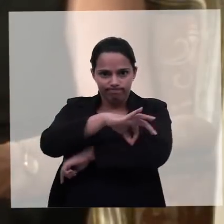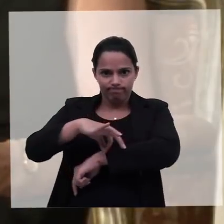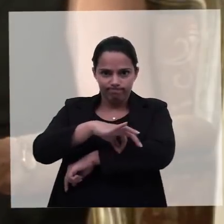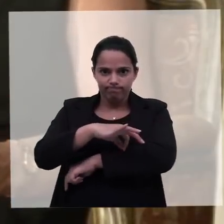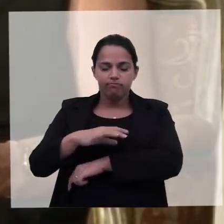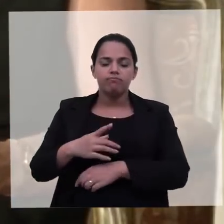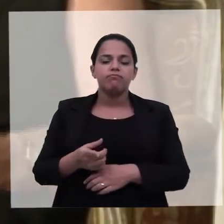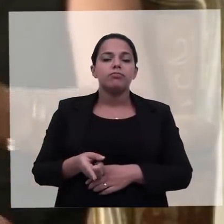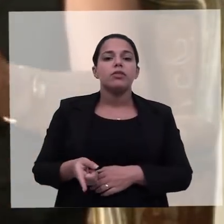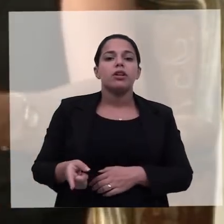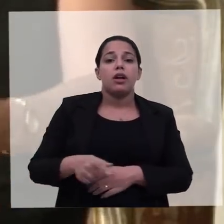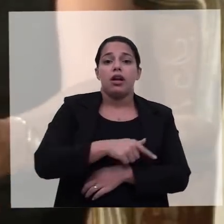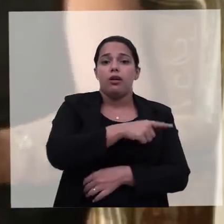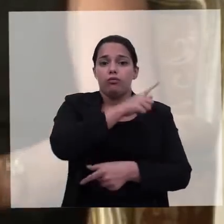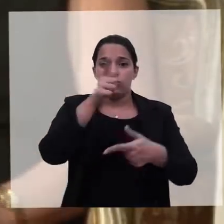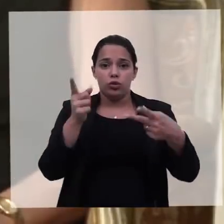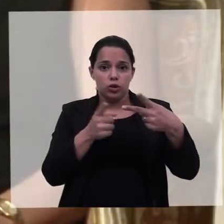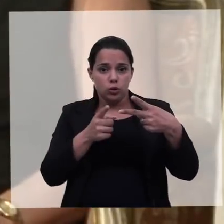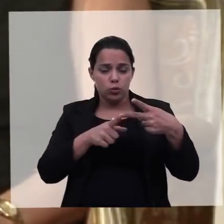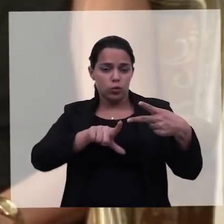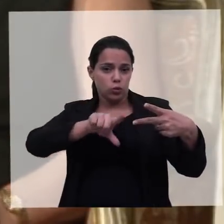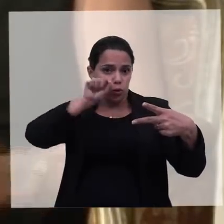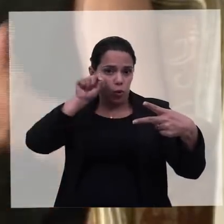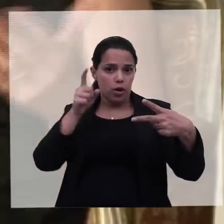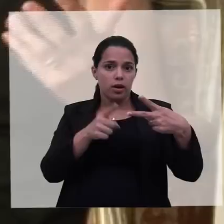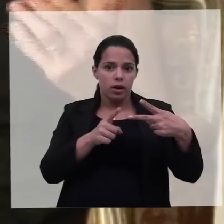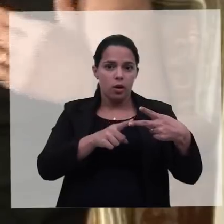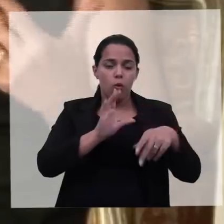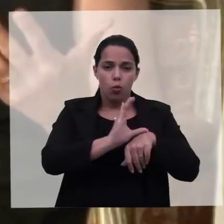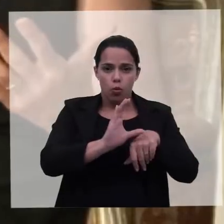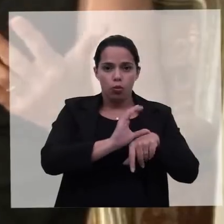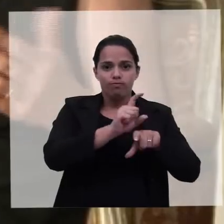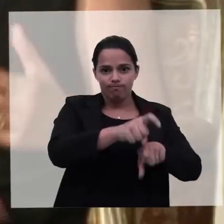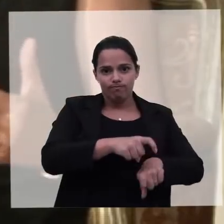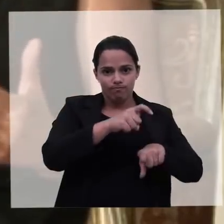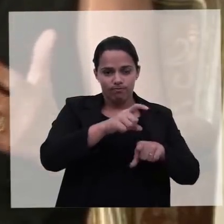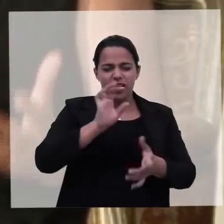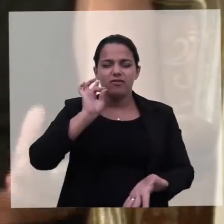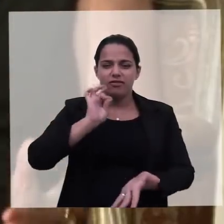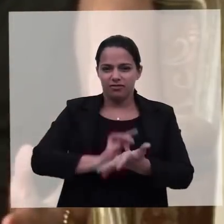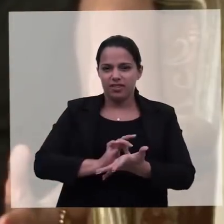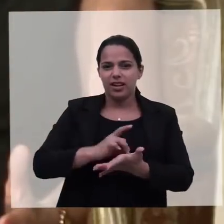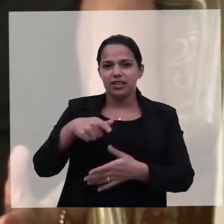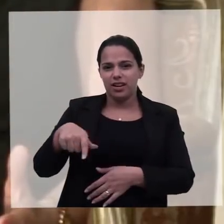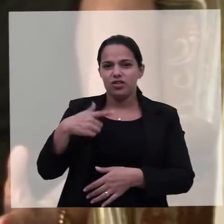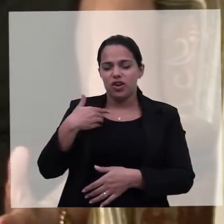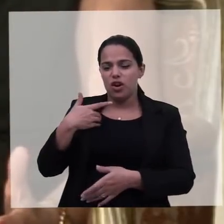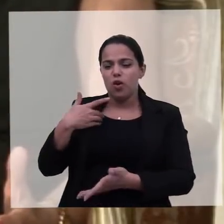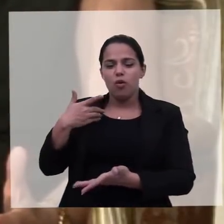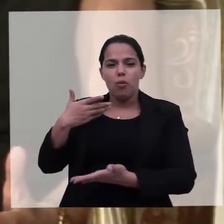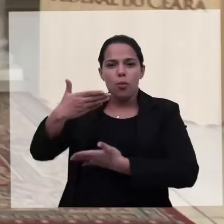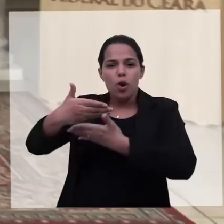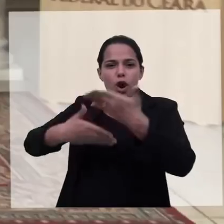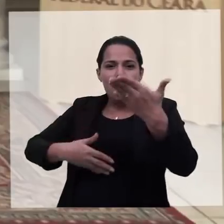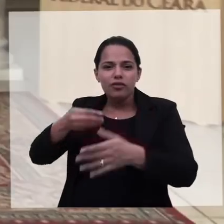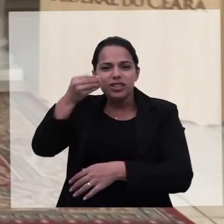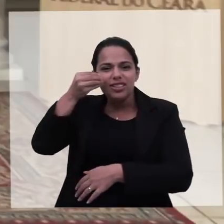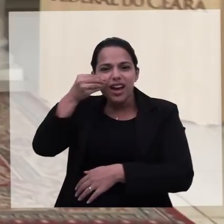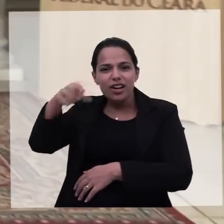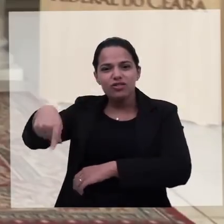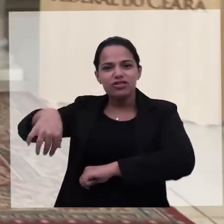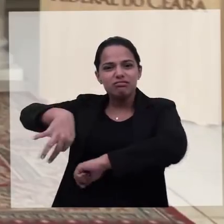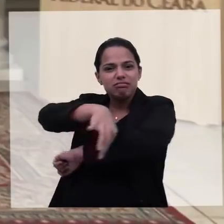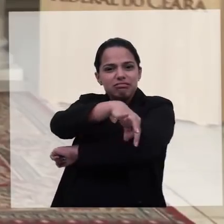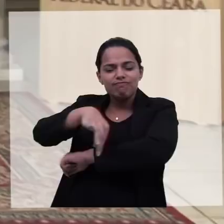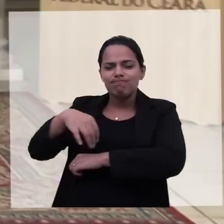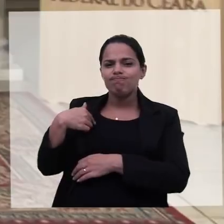segunda opção que eu botei foi agronomia. Só que, confesso, quando eu peguei aquele teste vocacional,